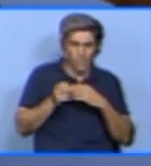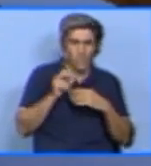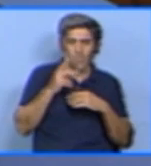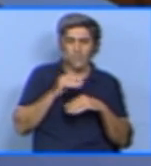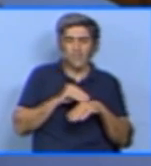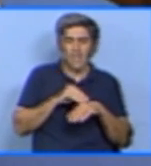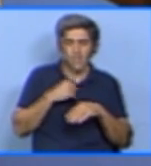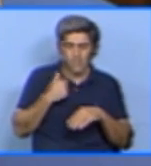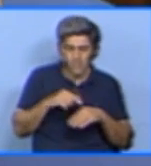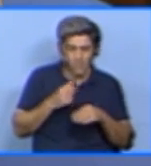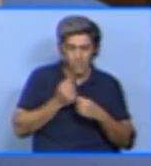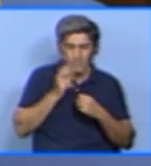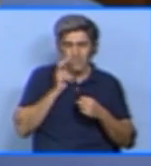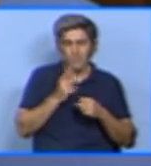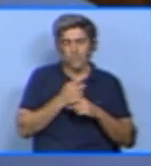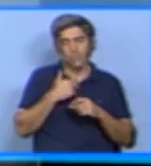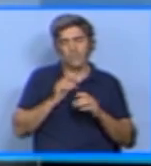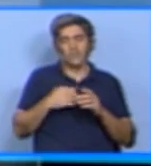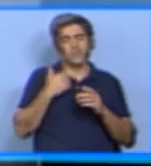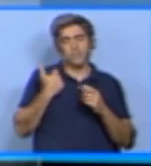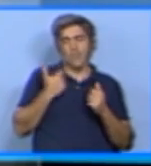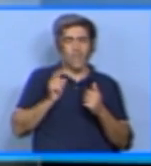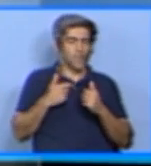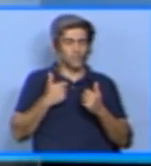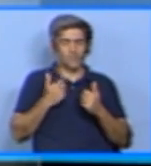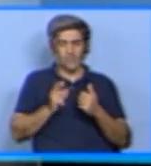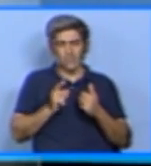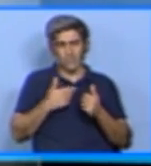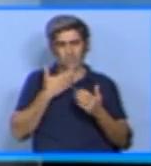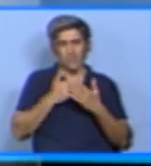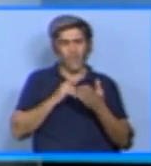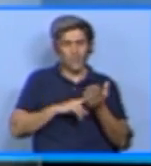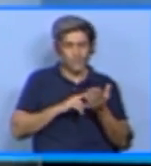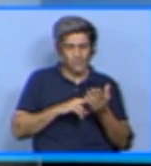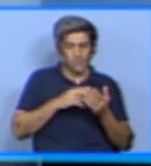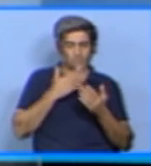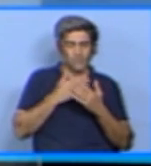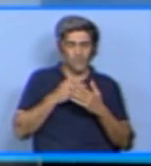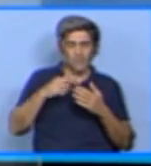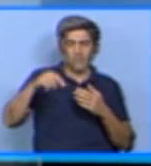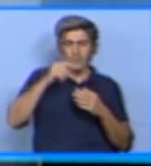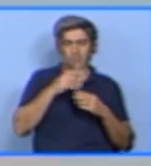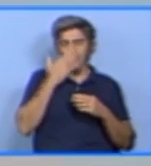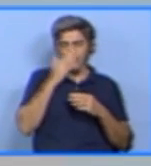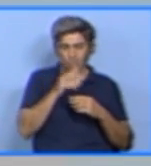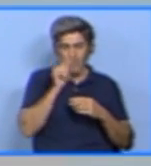no pecado, porque já lhe parece bem. E até já dá razões para justificar